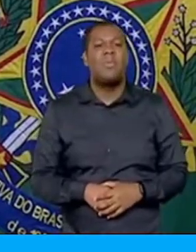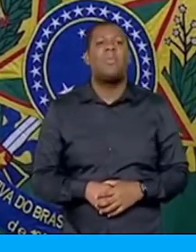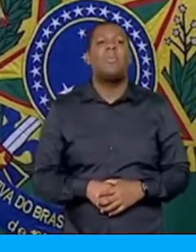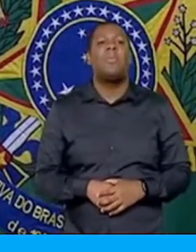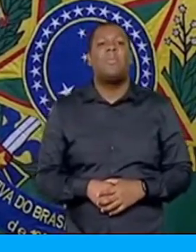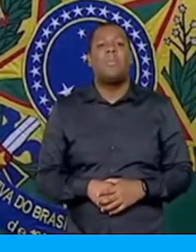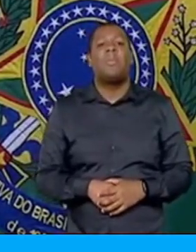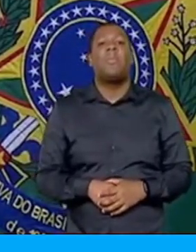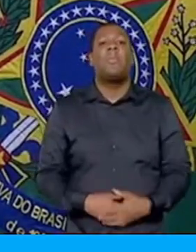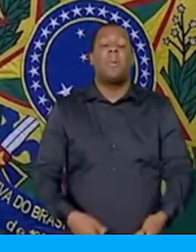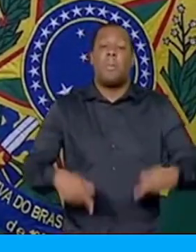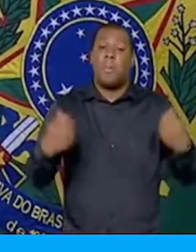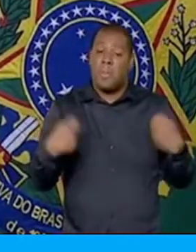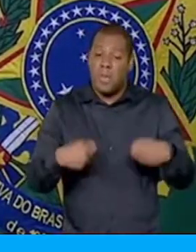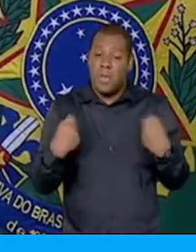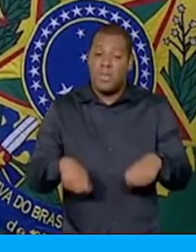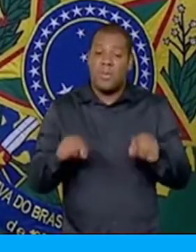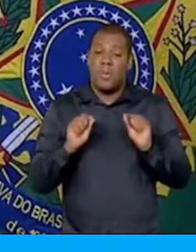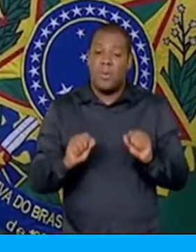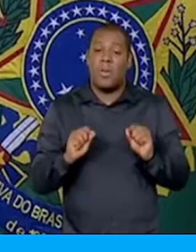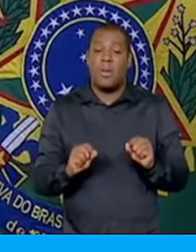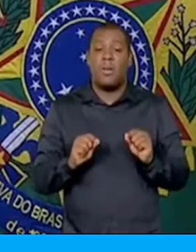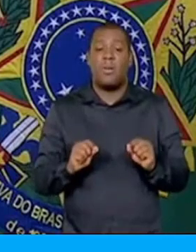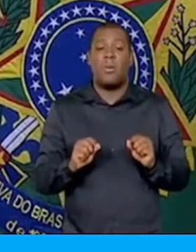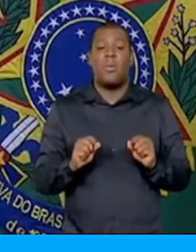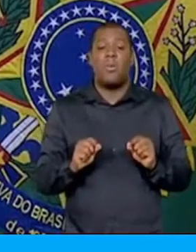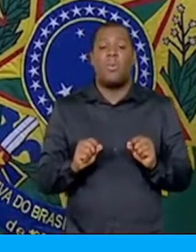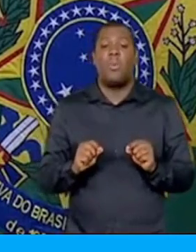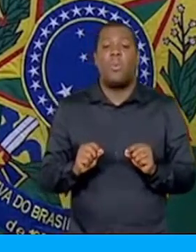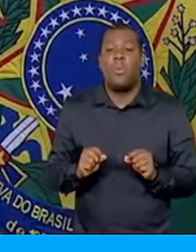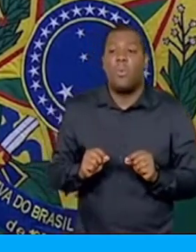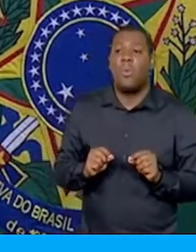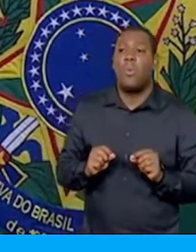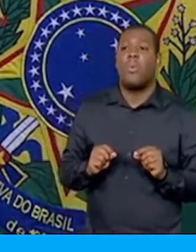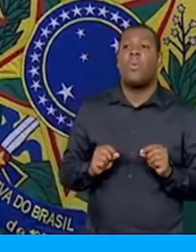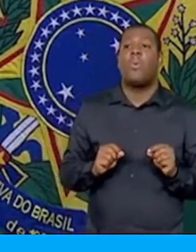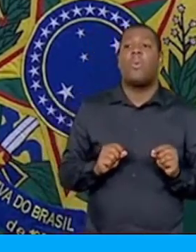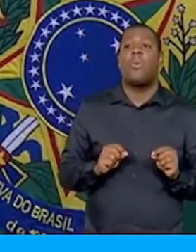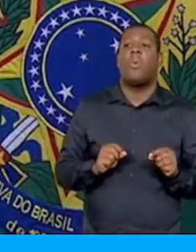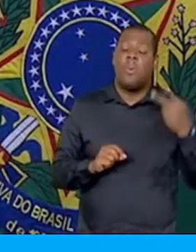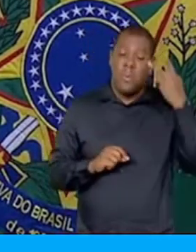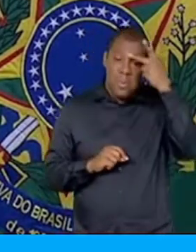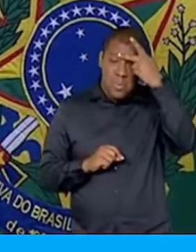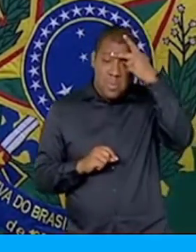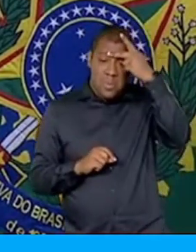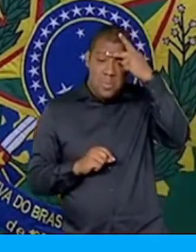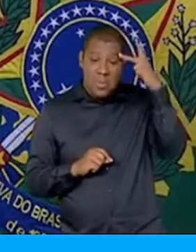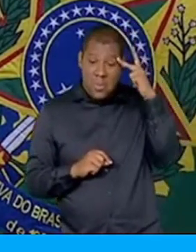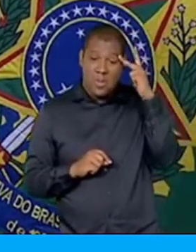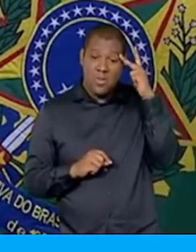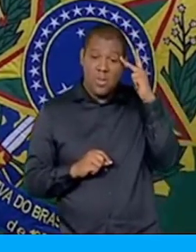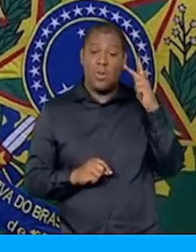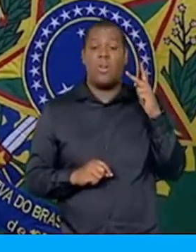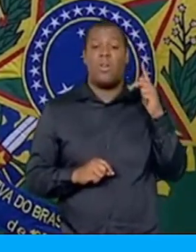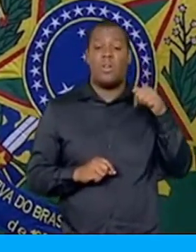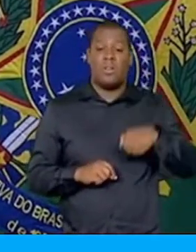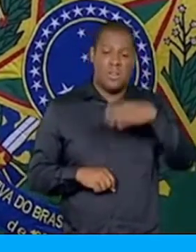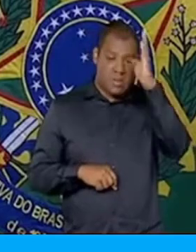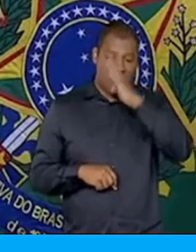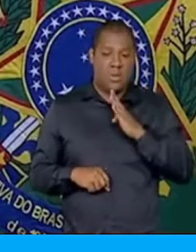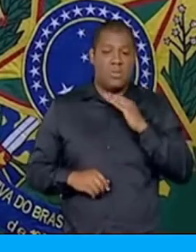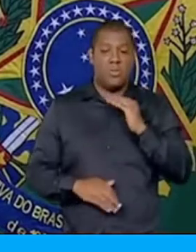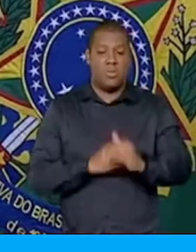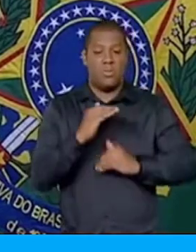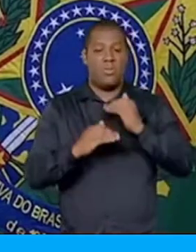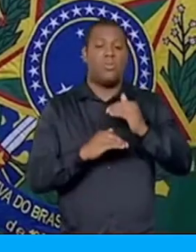precisa fazer com que as pessoas alcancem um degrau na conquista da escala social desse país. Quando a gente pensa em cuidar